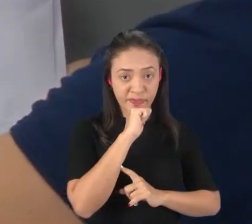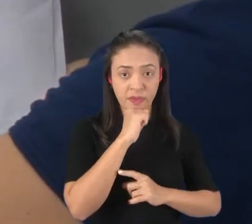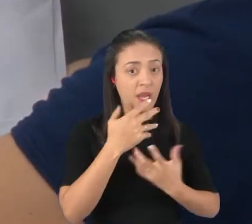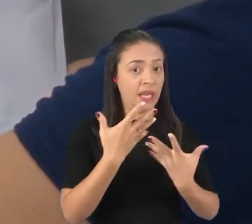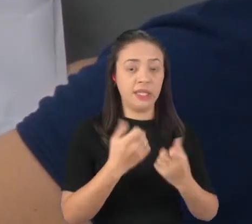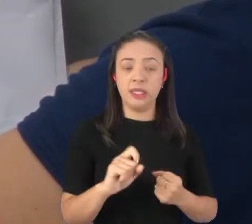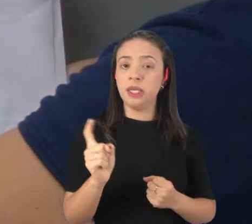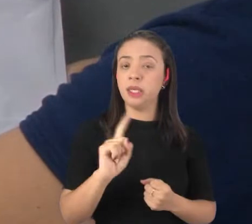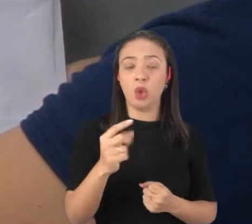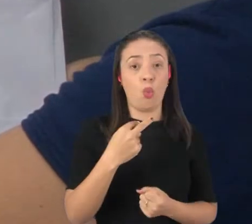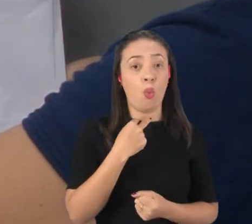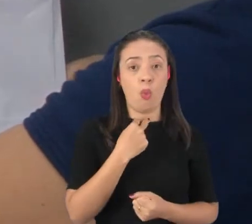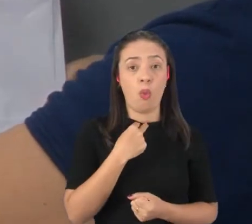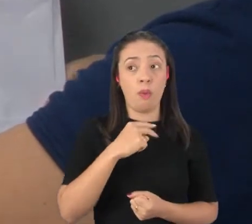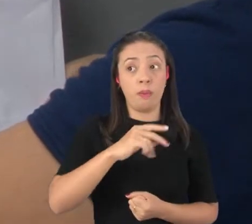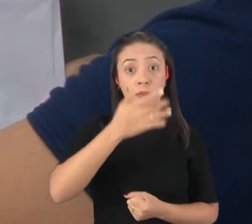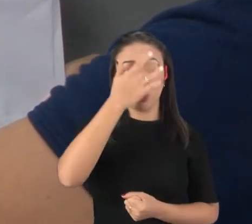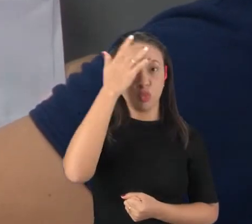pessoas estranhas.